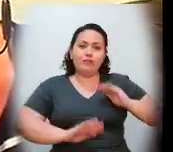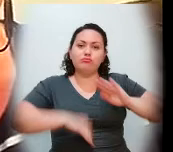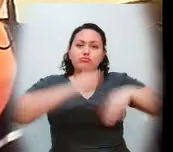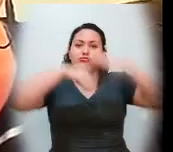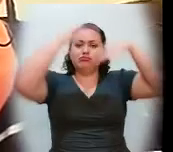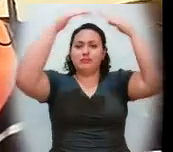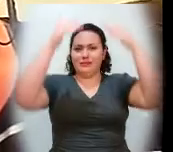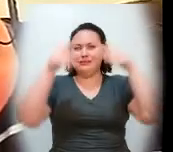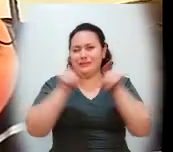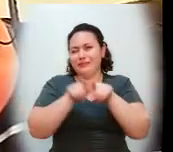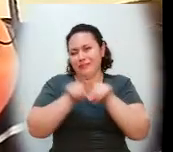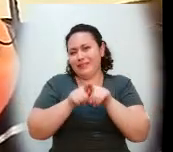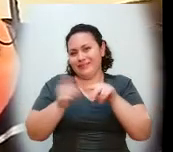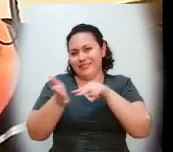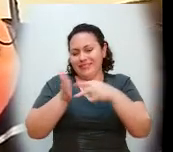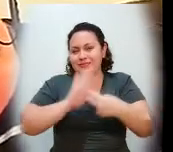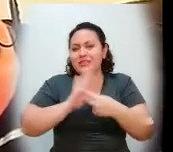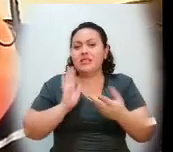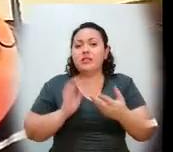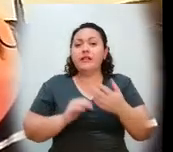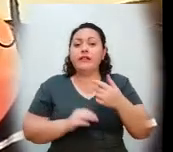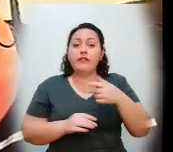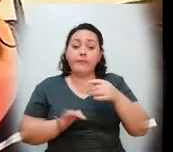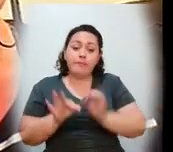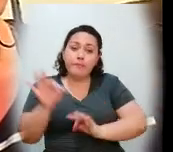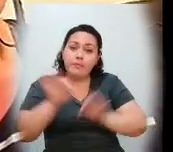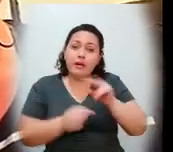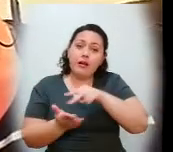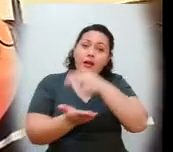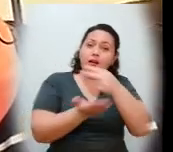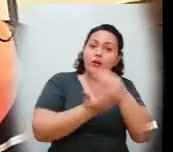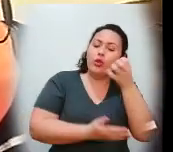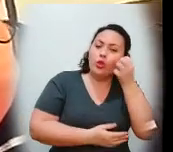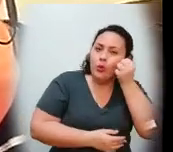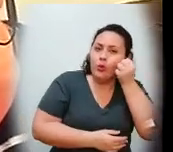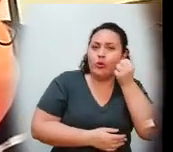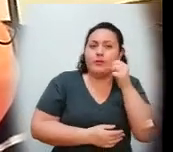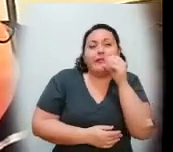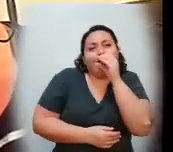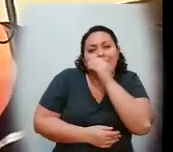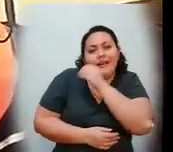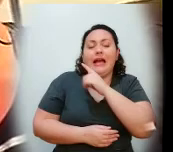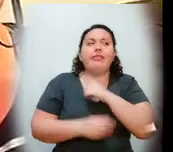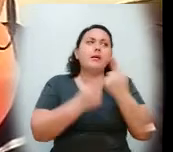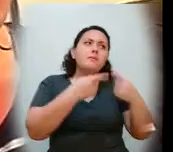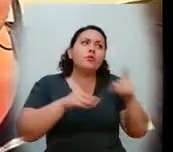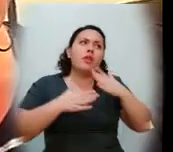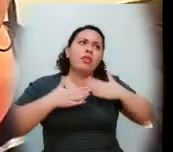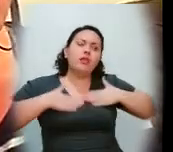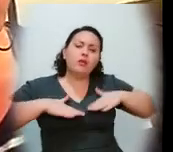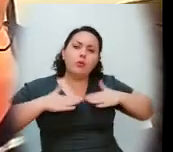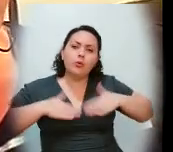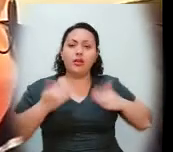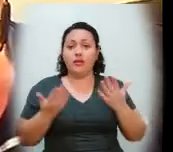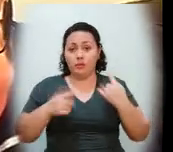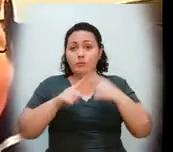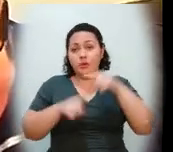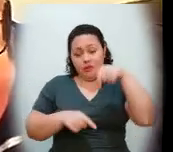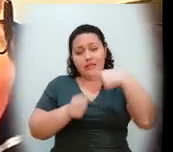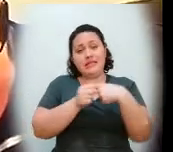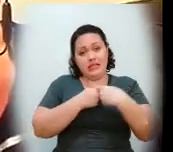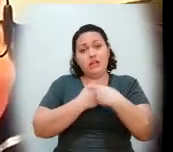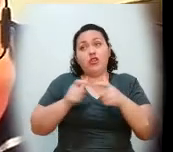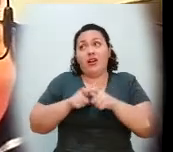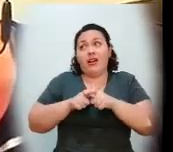né? Então, quando a gente vai deitar, que a gente fica mais quentinho e aí liga uma música mais tranquila, porque a gente vive